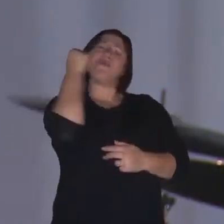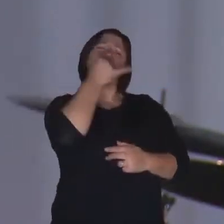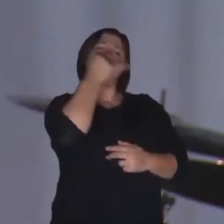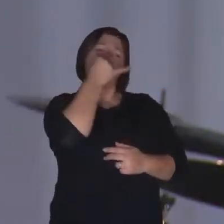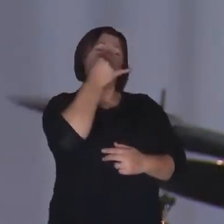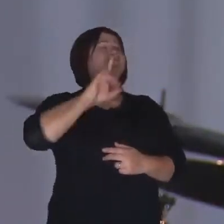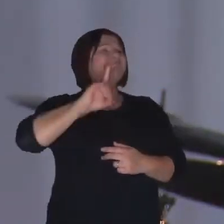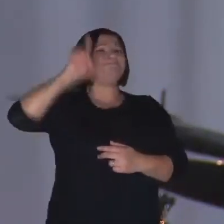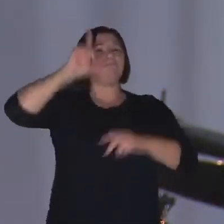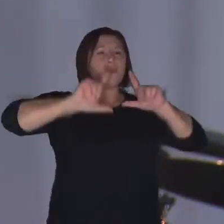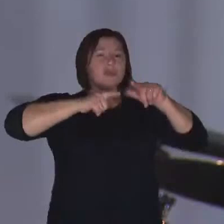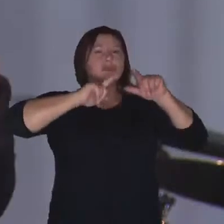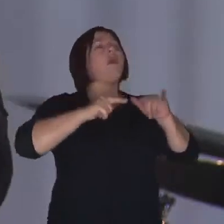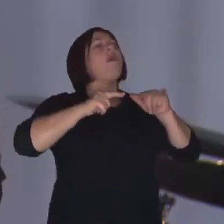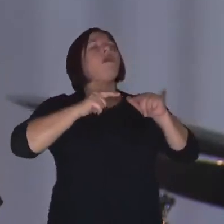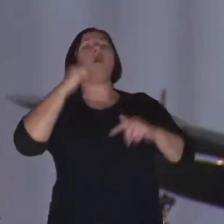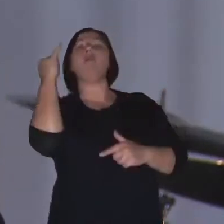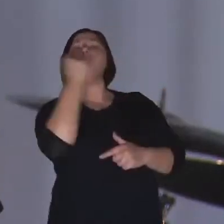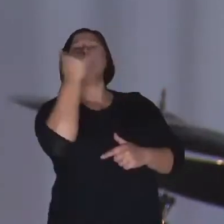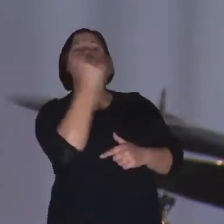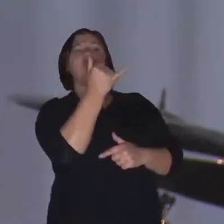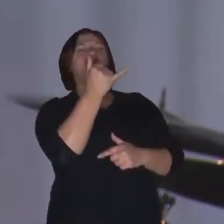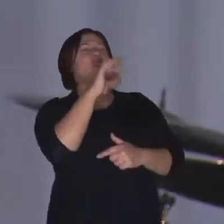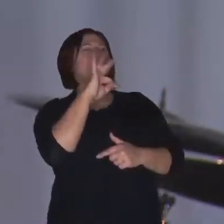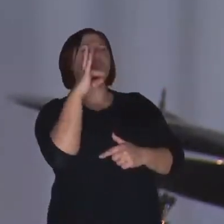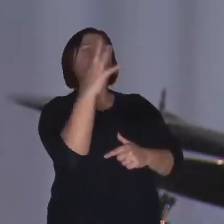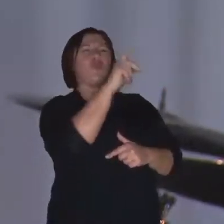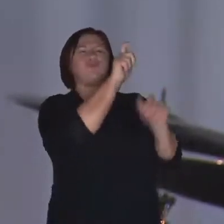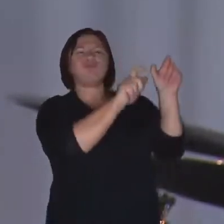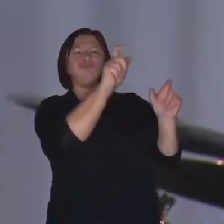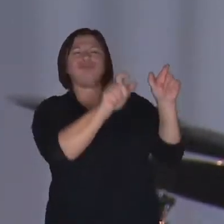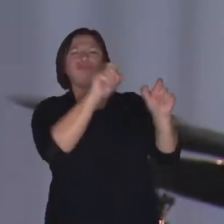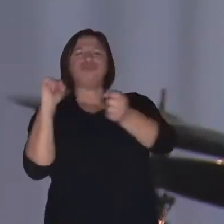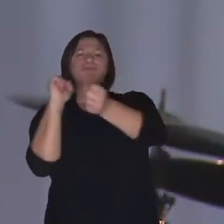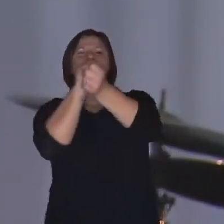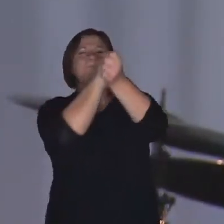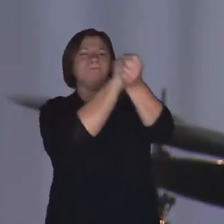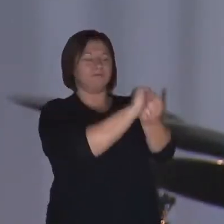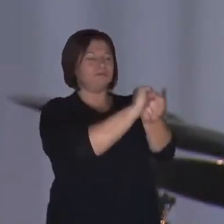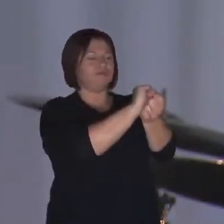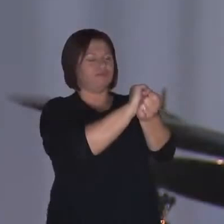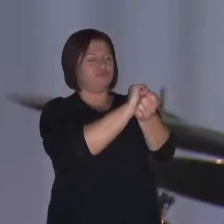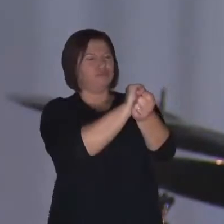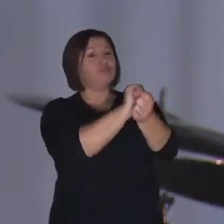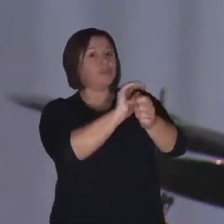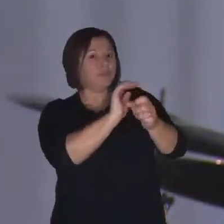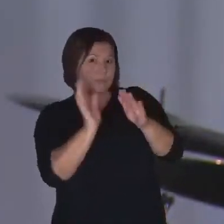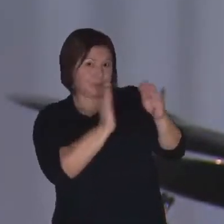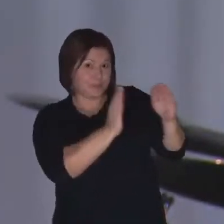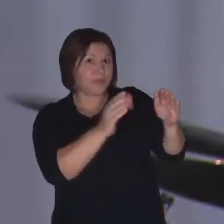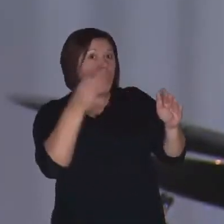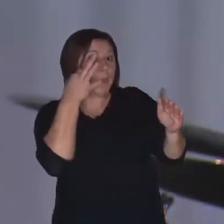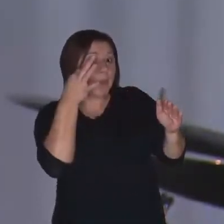Babilônia. Olhem só o que Deus está dizendo para aqueles que agora, judeus, hebreus,